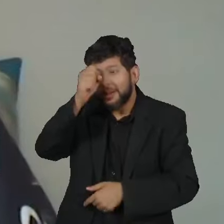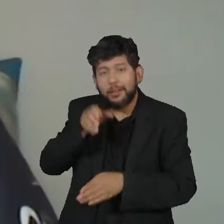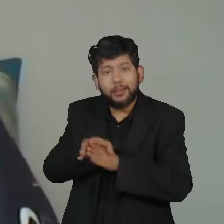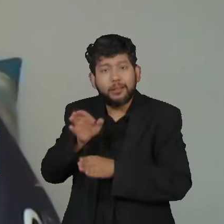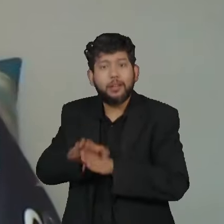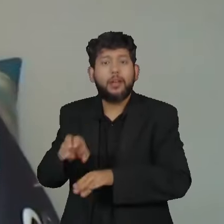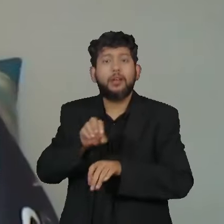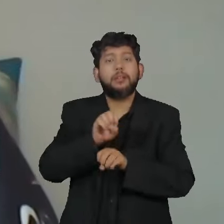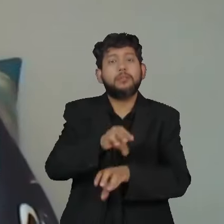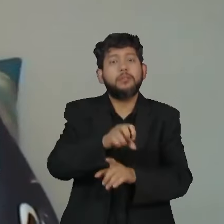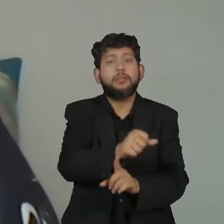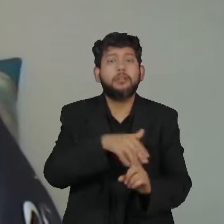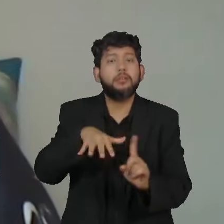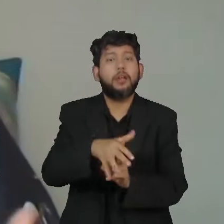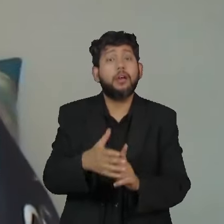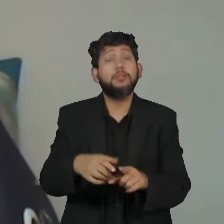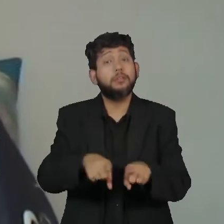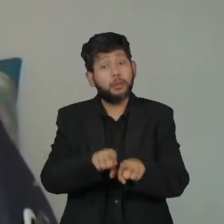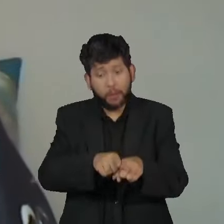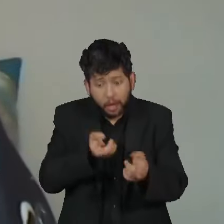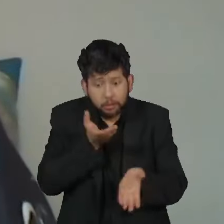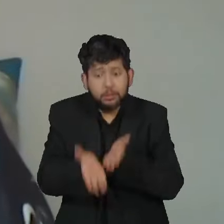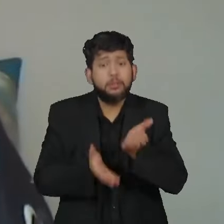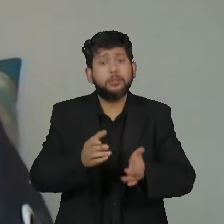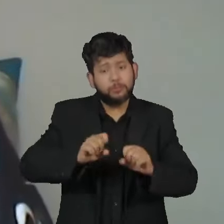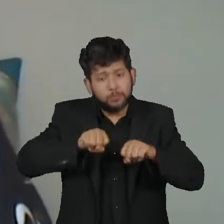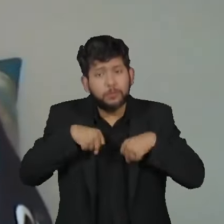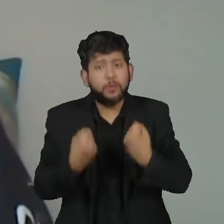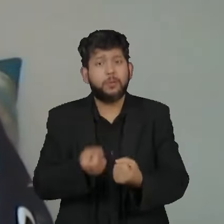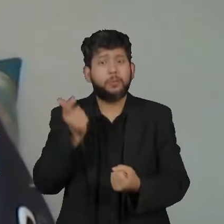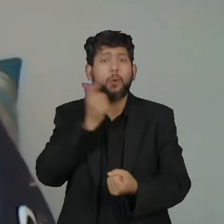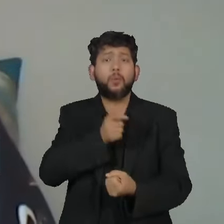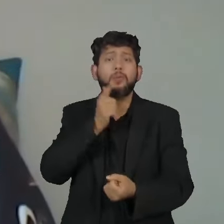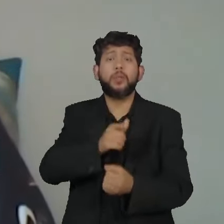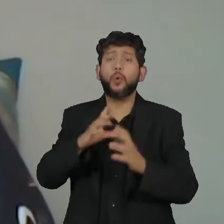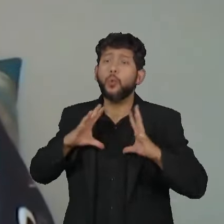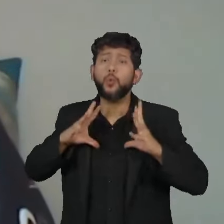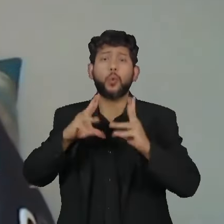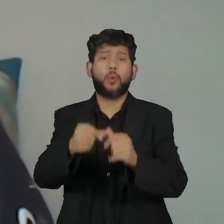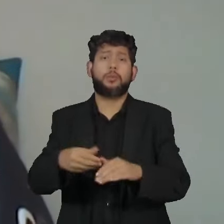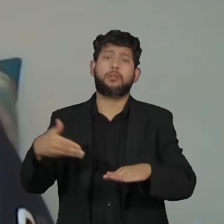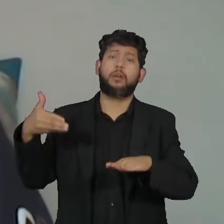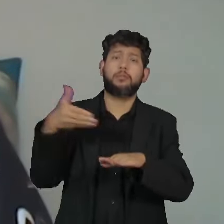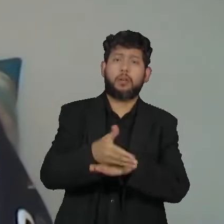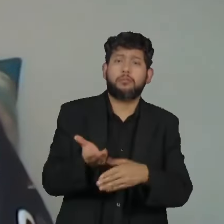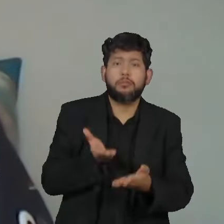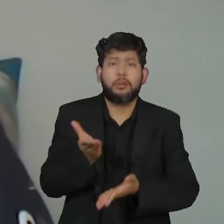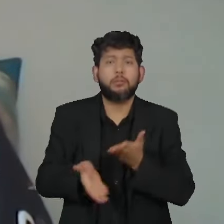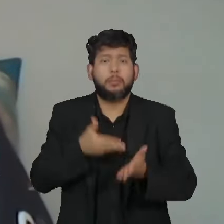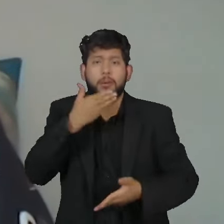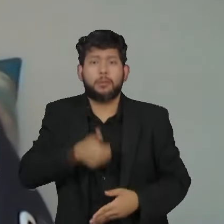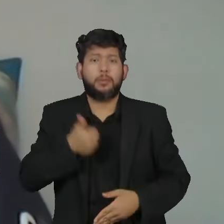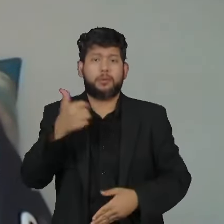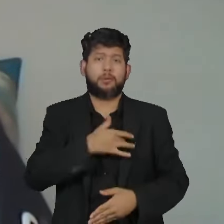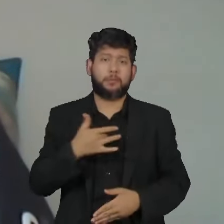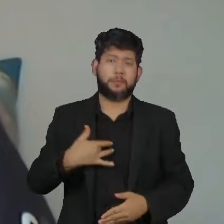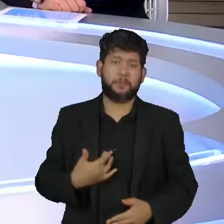de trabalhar para que a gente tenha esse acesso universal a tratamento para essas mulheres.